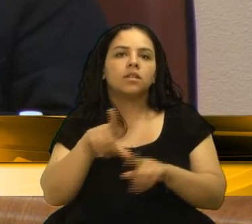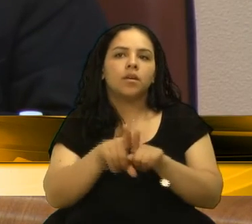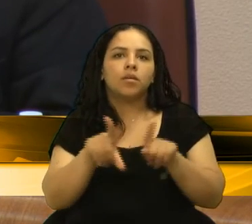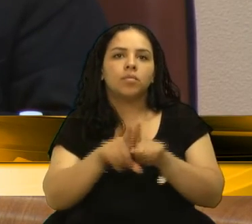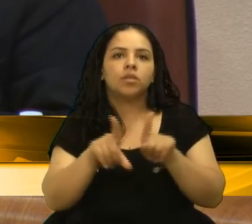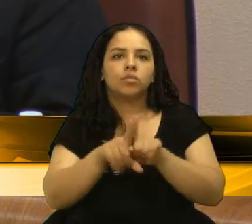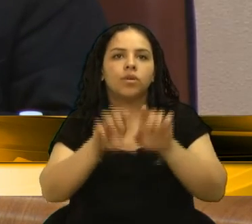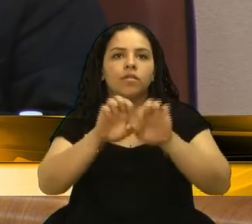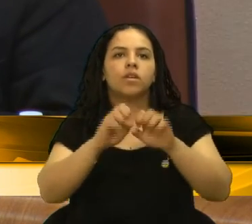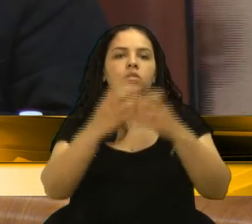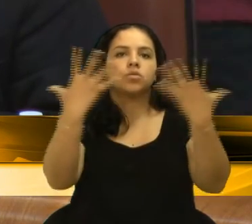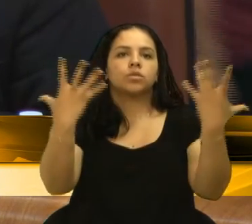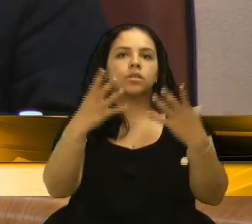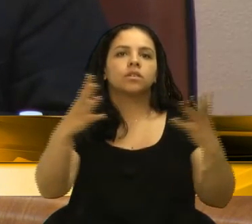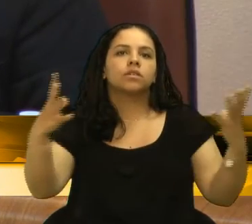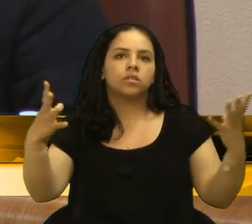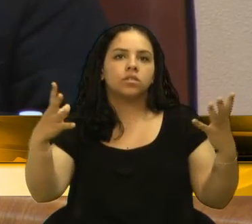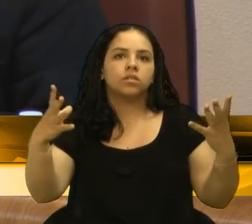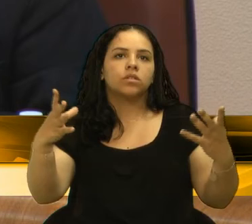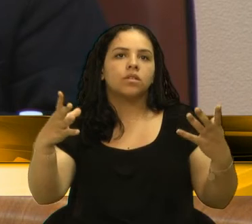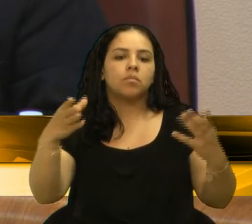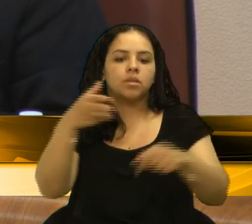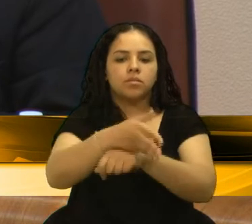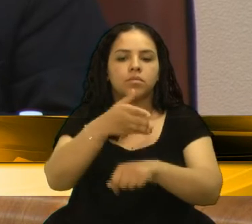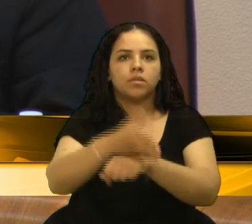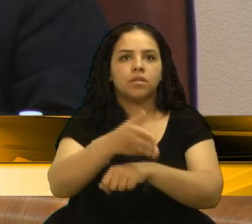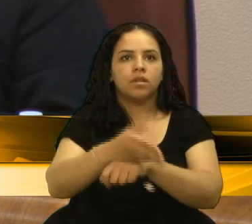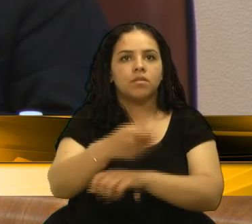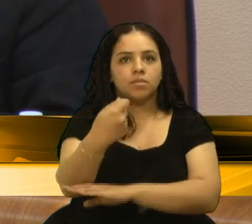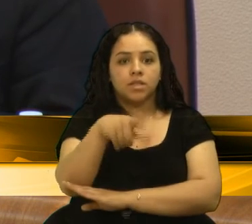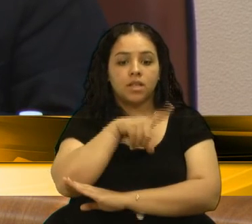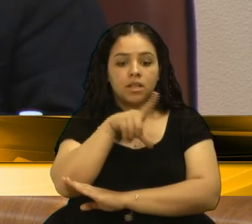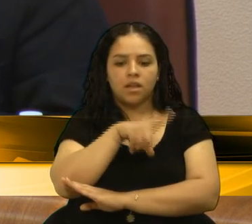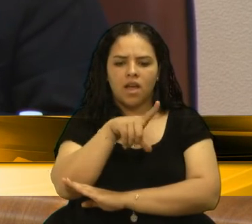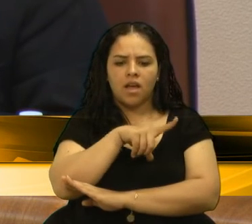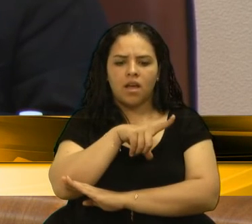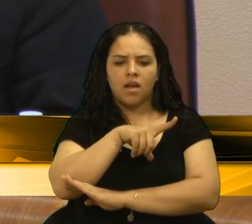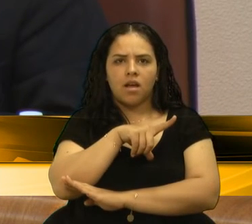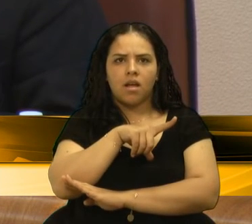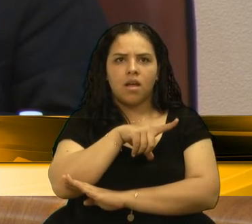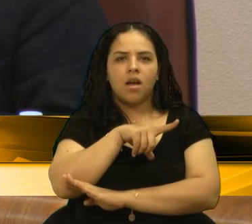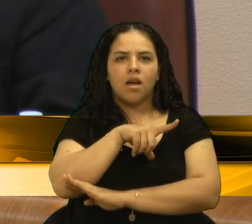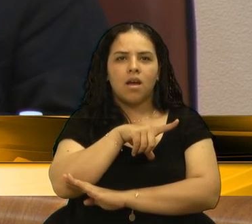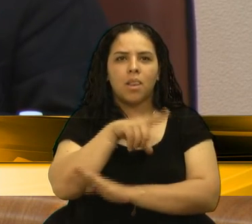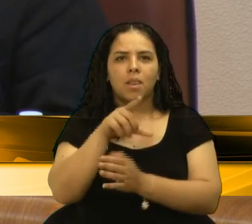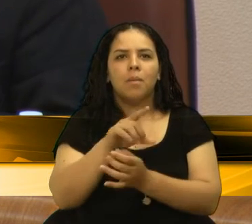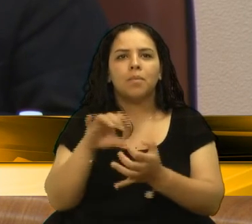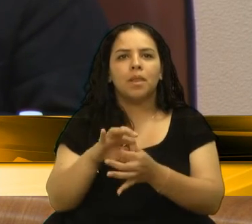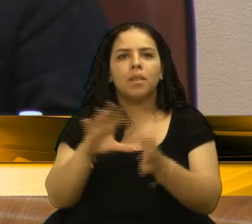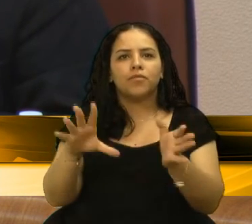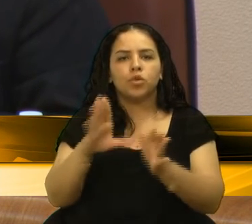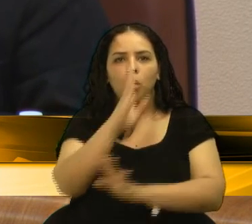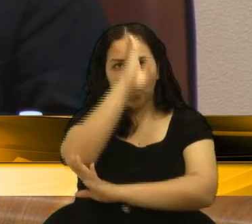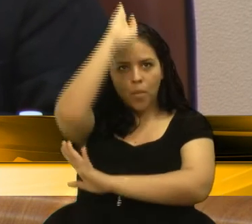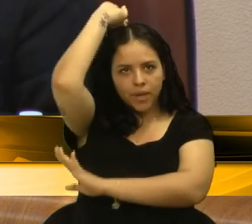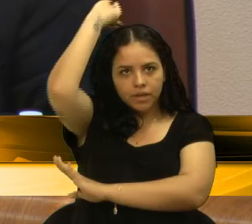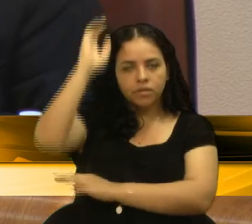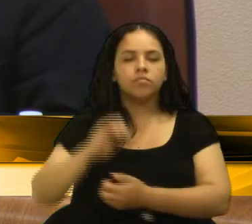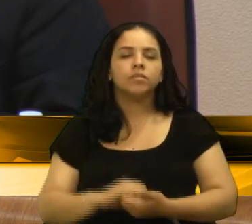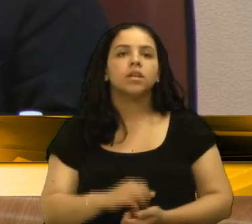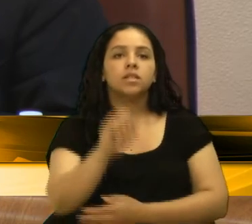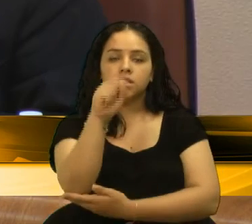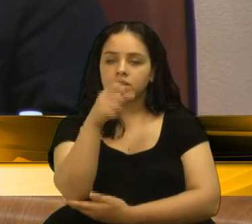grande porte, por se qualificar nesse meio, ele deve exigir alvará de bombeiros? Senhora Mirângela Rossi, sim. Doutora Cássia